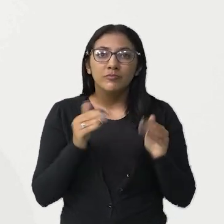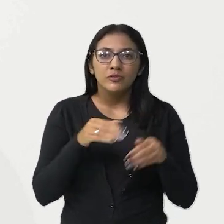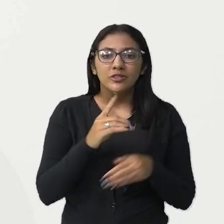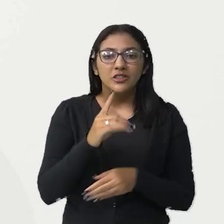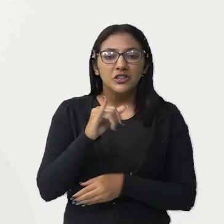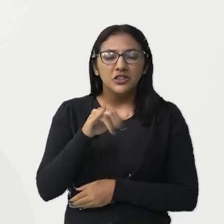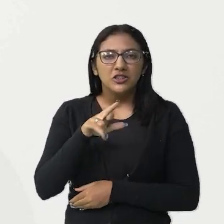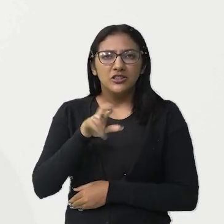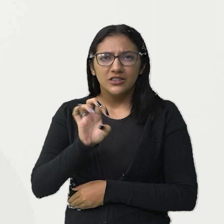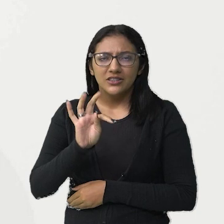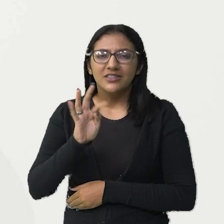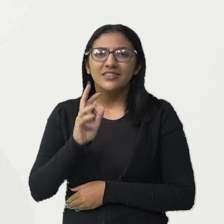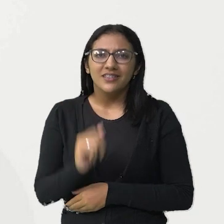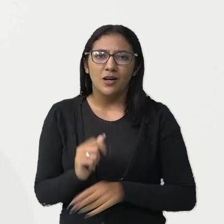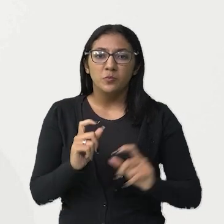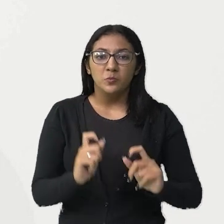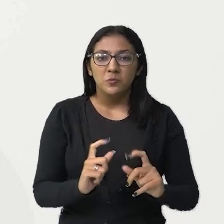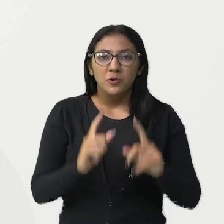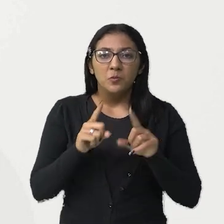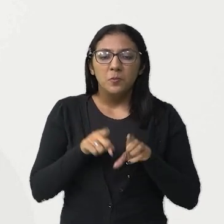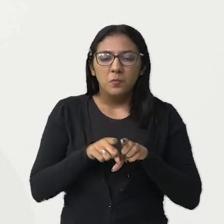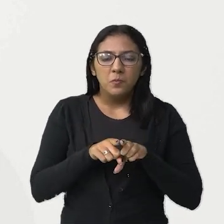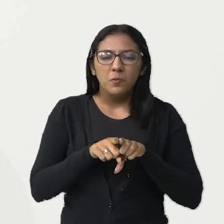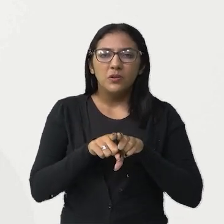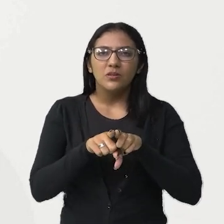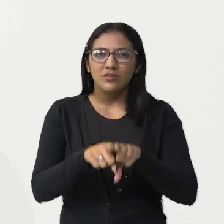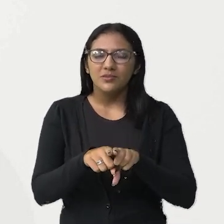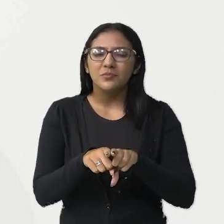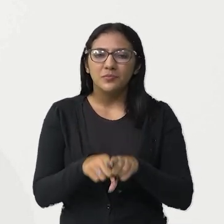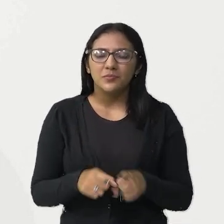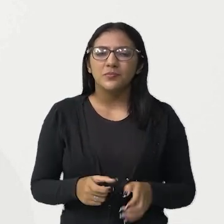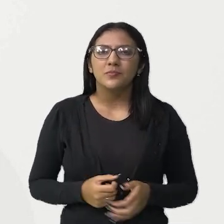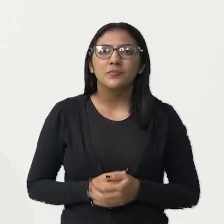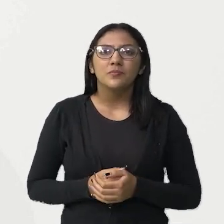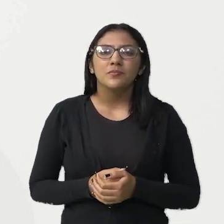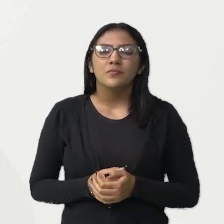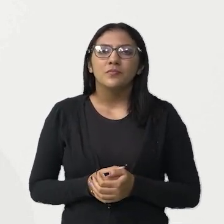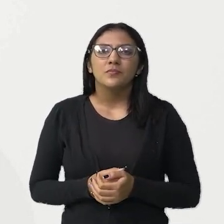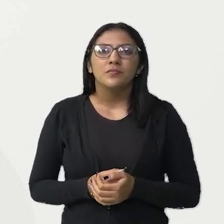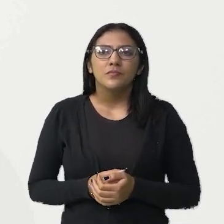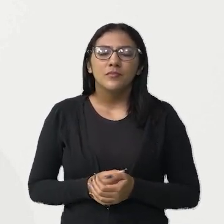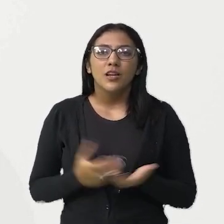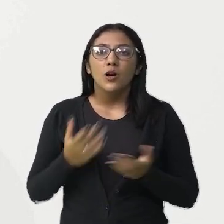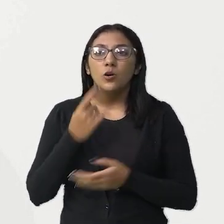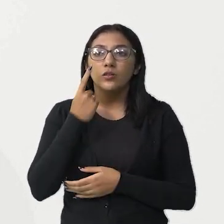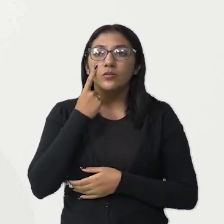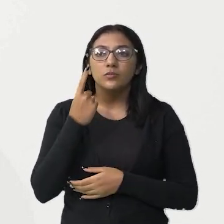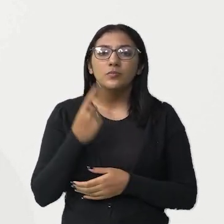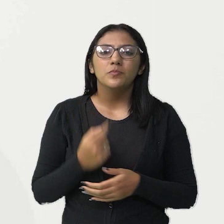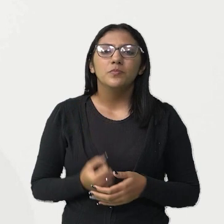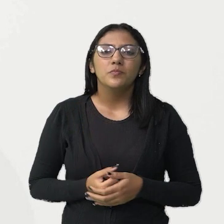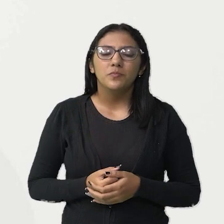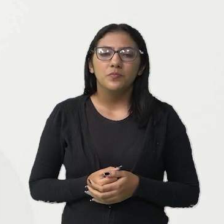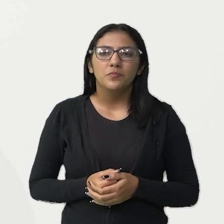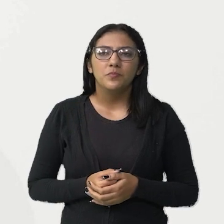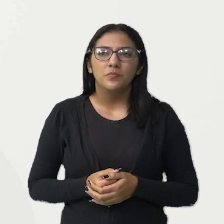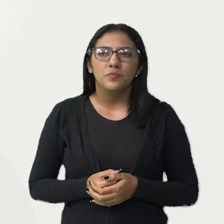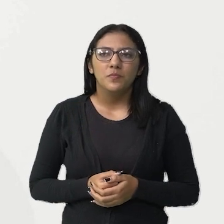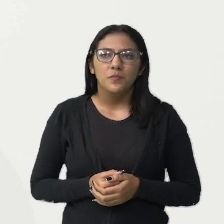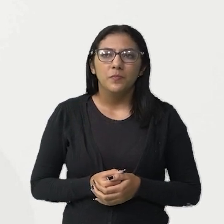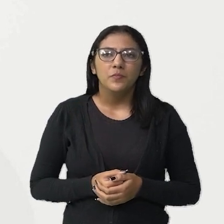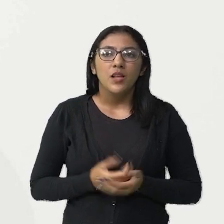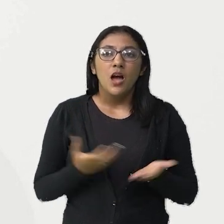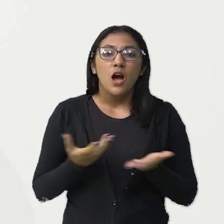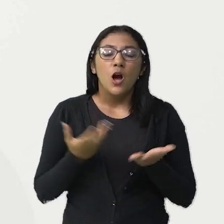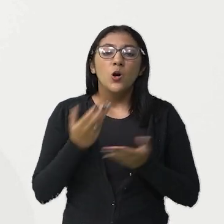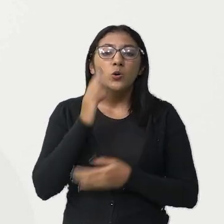diretamente proporcional, né? Nós incluímos aqui as nossas setinhas, então olha só, acompanhe comigo aí a nossa setinha. Agora é